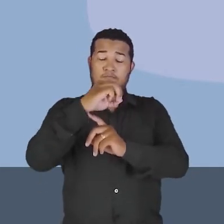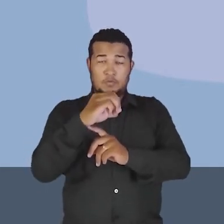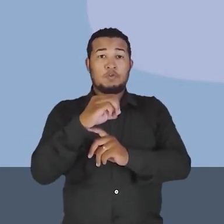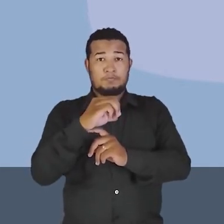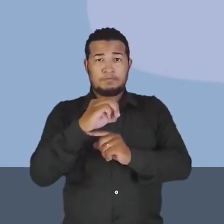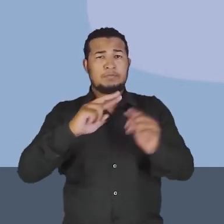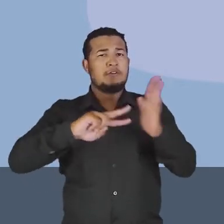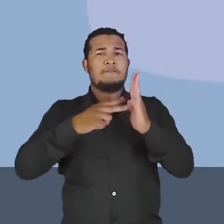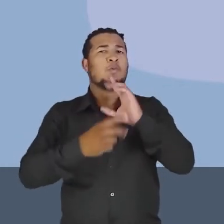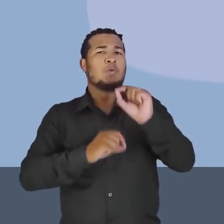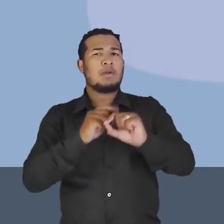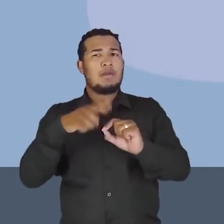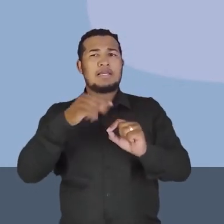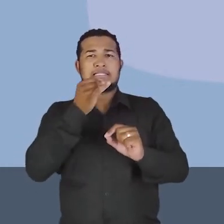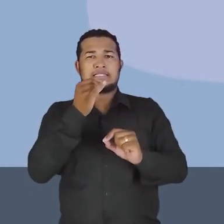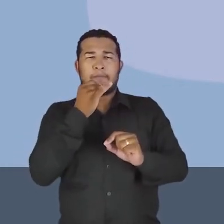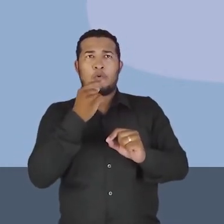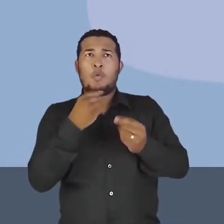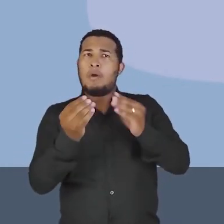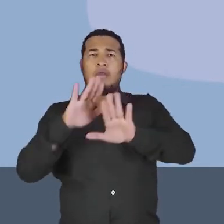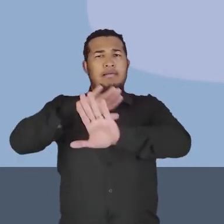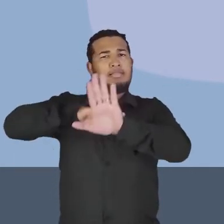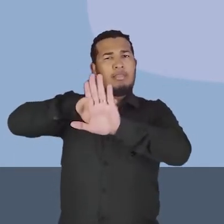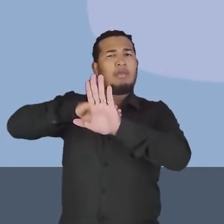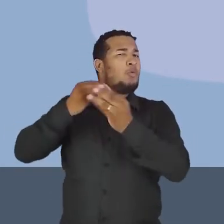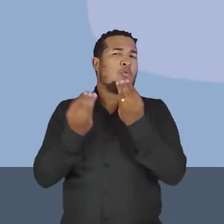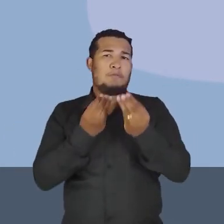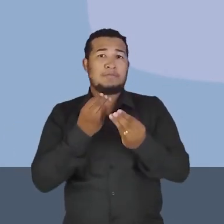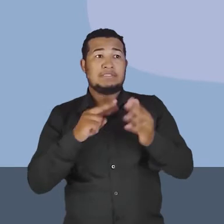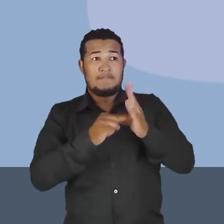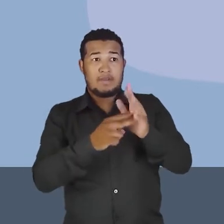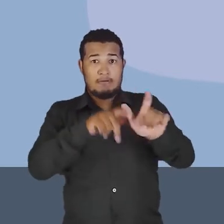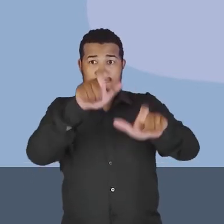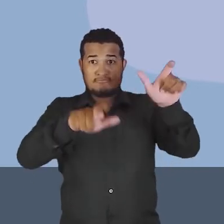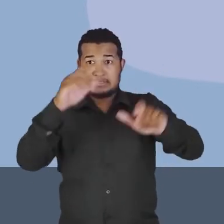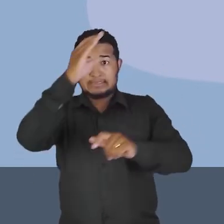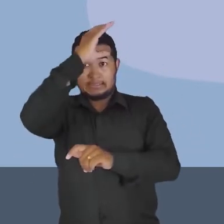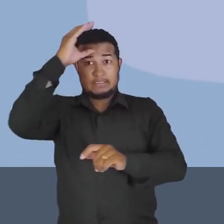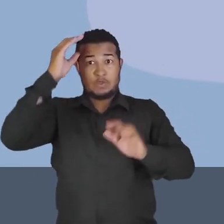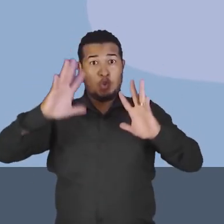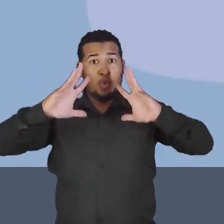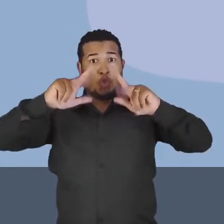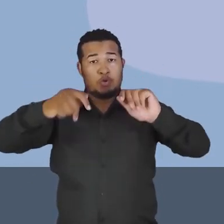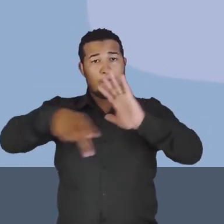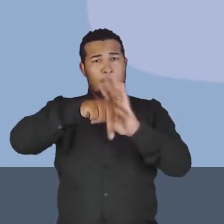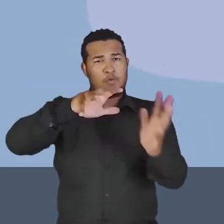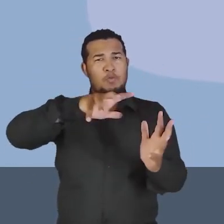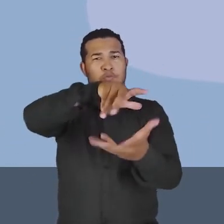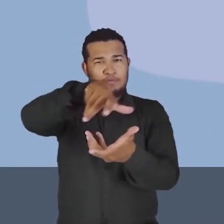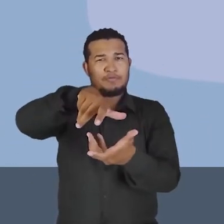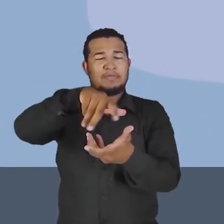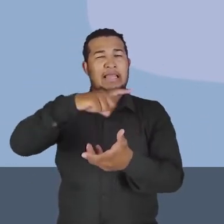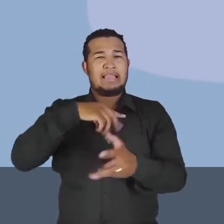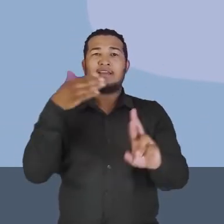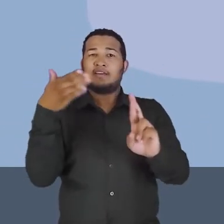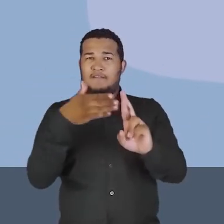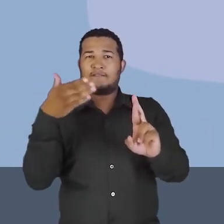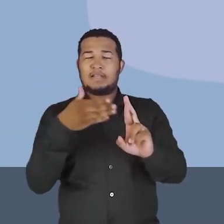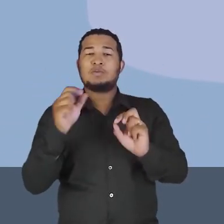slide, ideais cosmopolitas, ideal de que todos são cidadãos do mundo. Aí eu coloquei como referência aqui o filósofo Immanuel